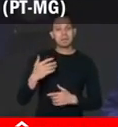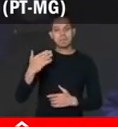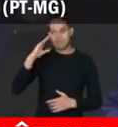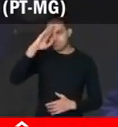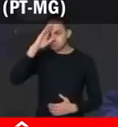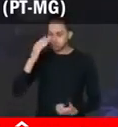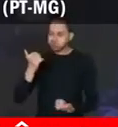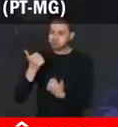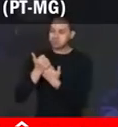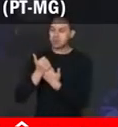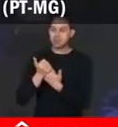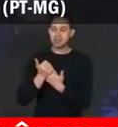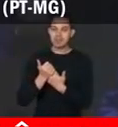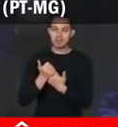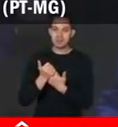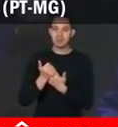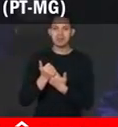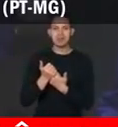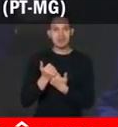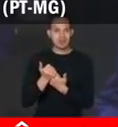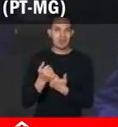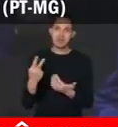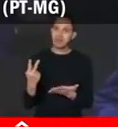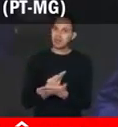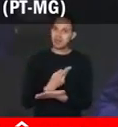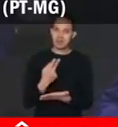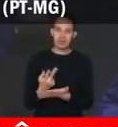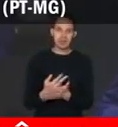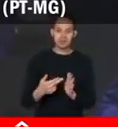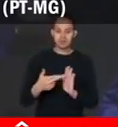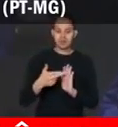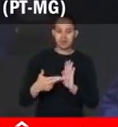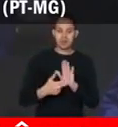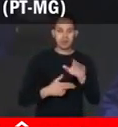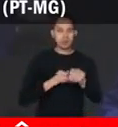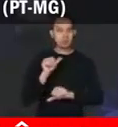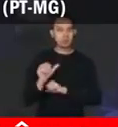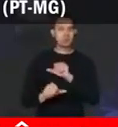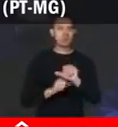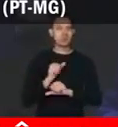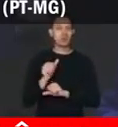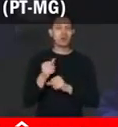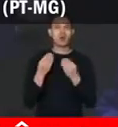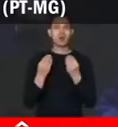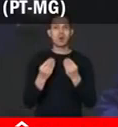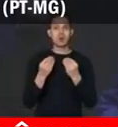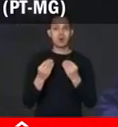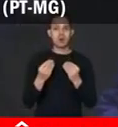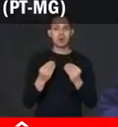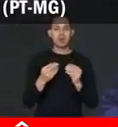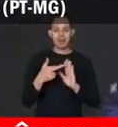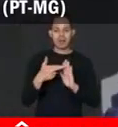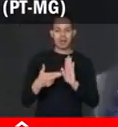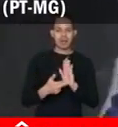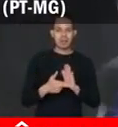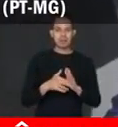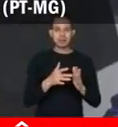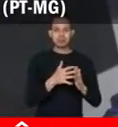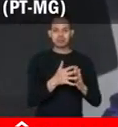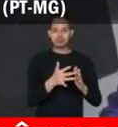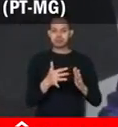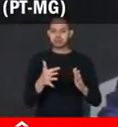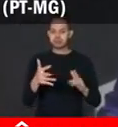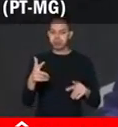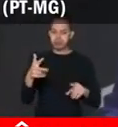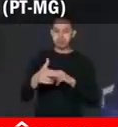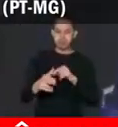nesse sentido é gol de mão, porque não se pode alterar de forma alguma as regras do jogo durante o jogo. E é o que